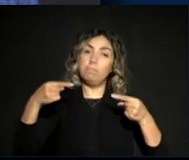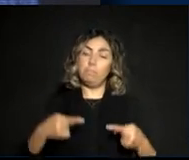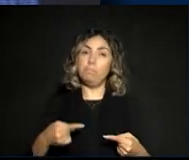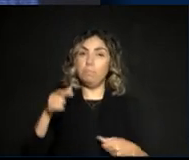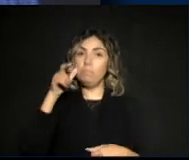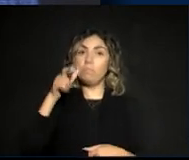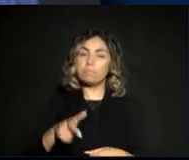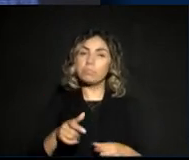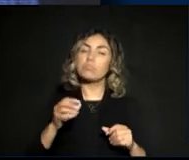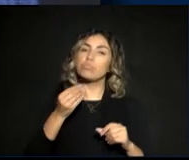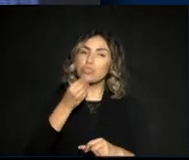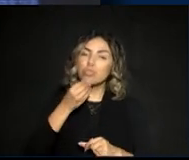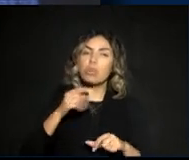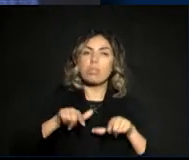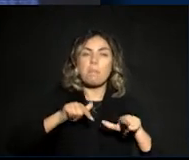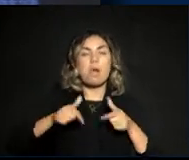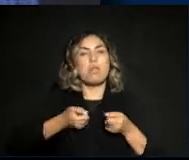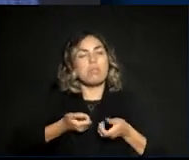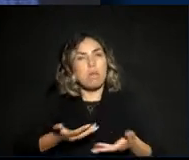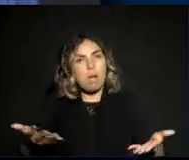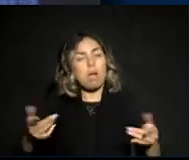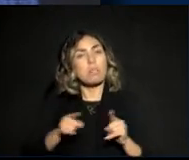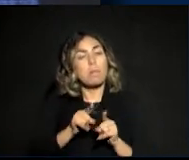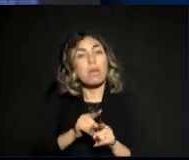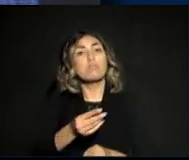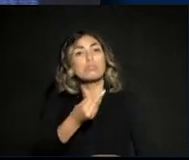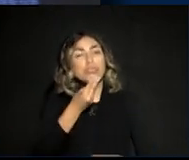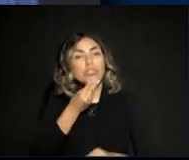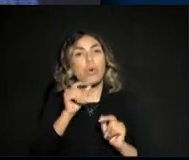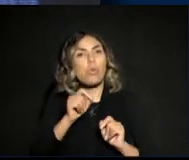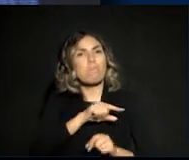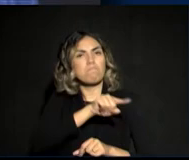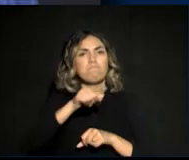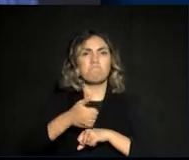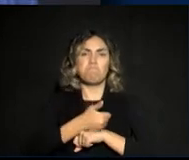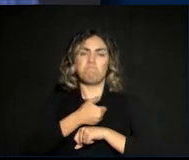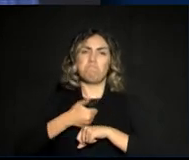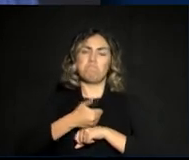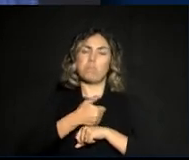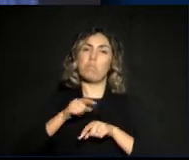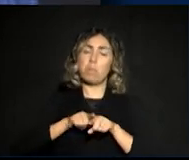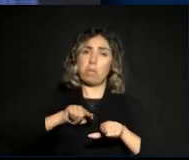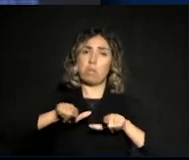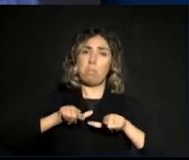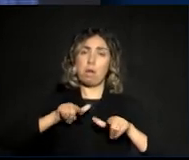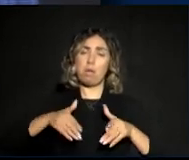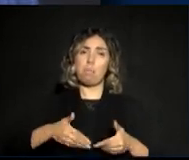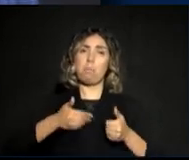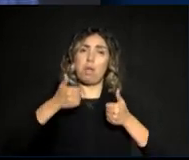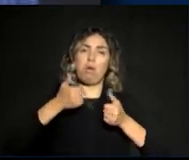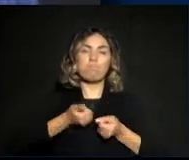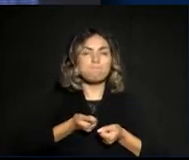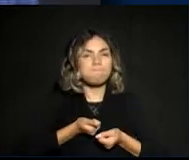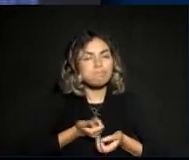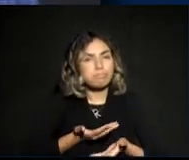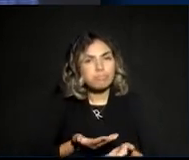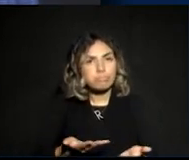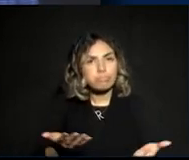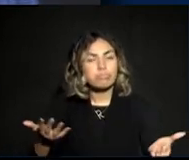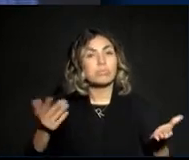interessante tem como gerar Mais Emprego tem como capacitar melhor o profissional e já lá mão de obra né